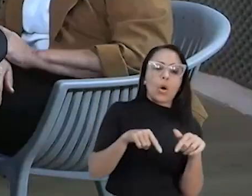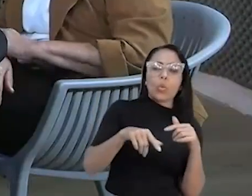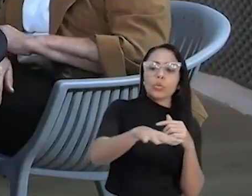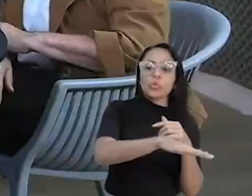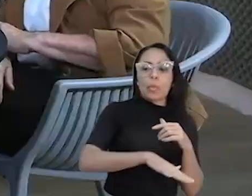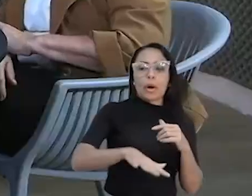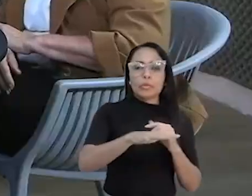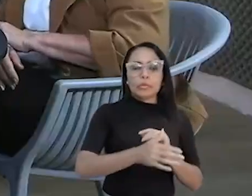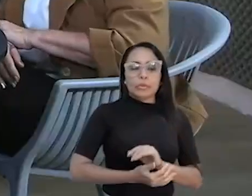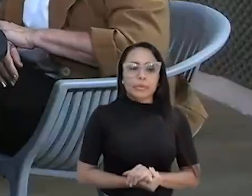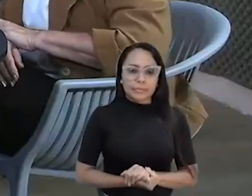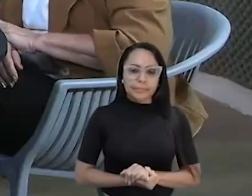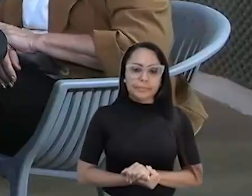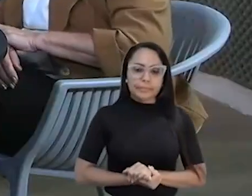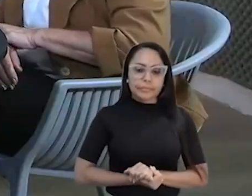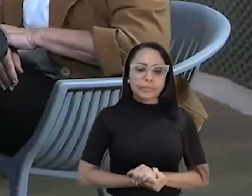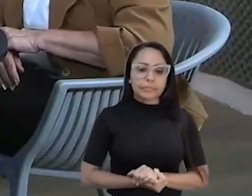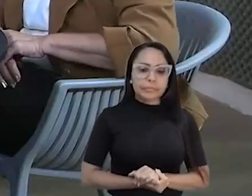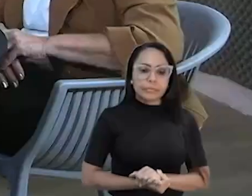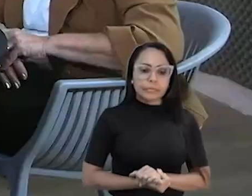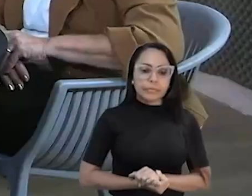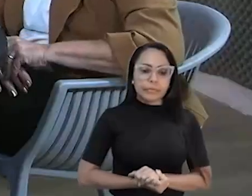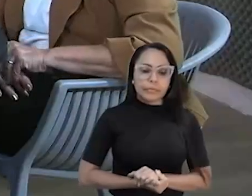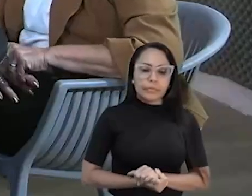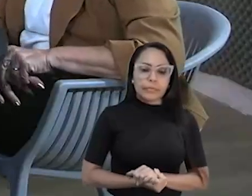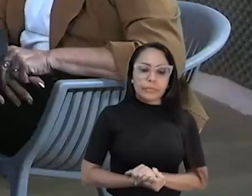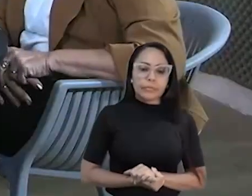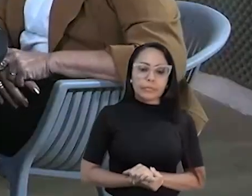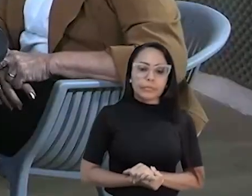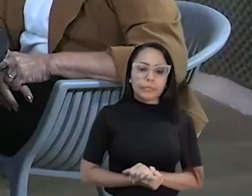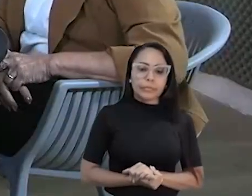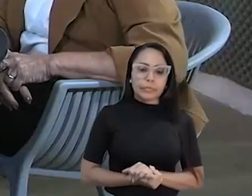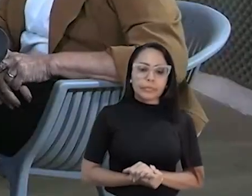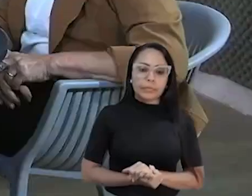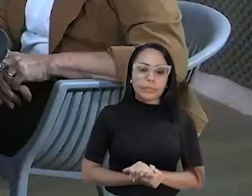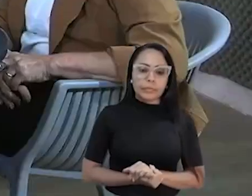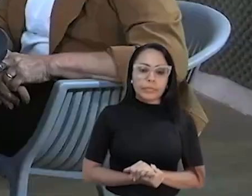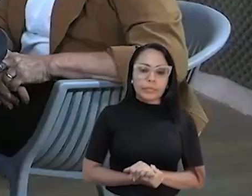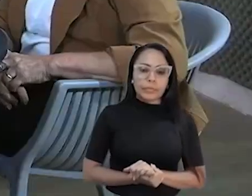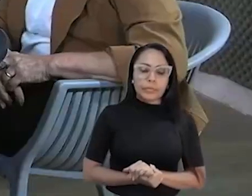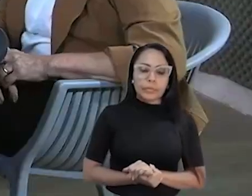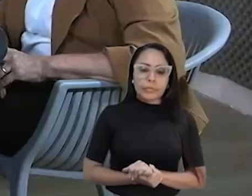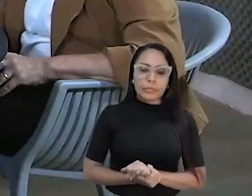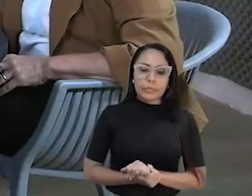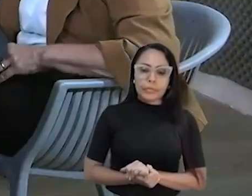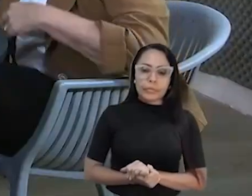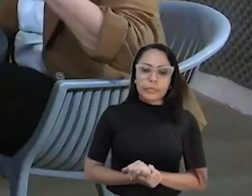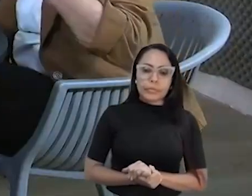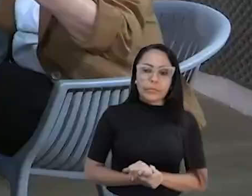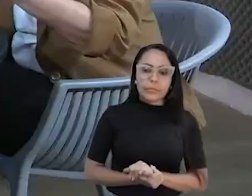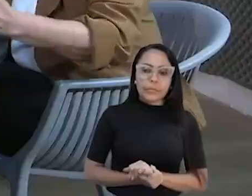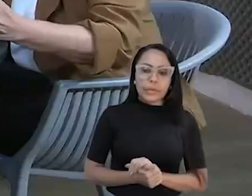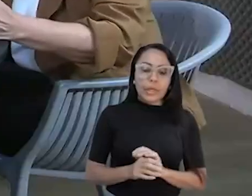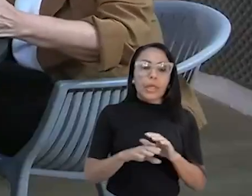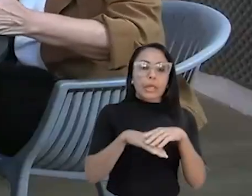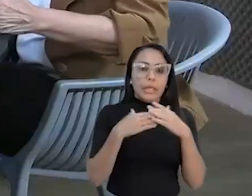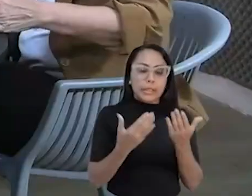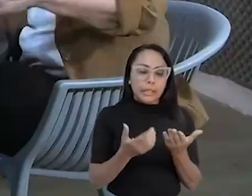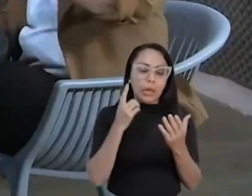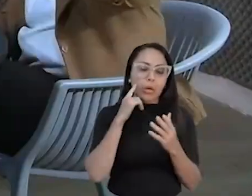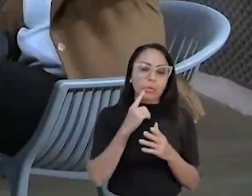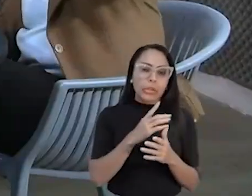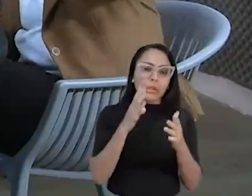bem interessante. Você vê um casamento muito grande realmente entre DI e DG. Opa, não. Design de